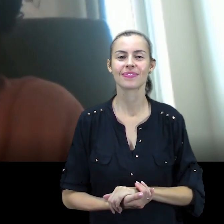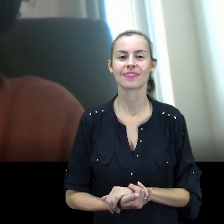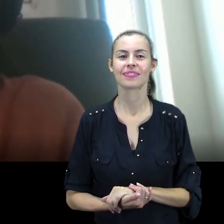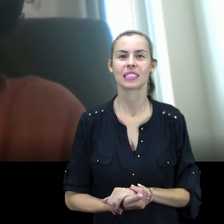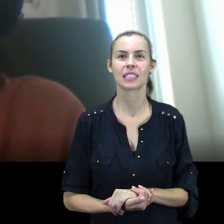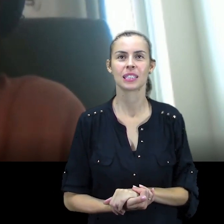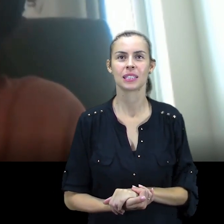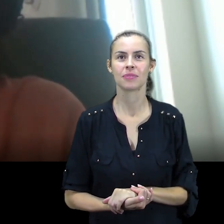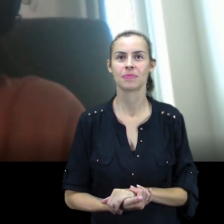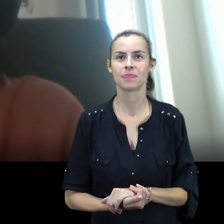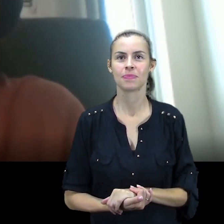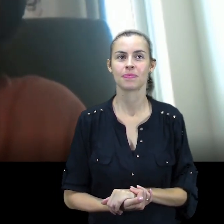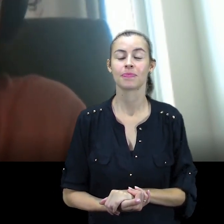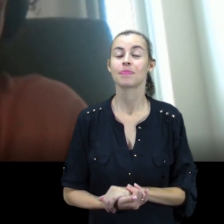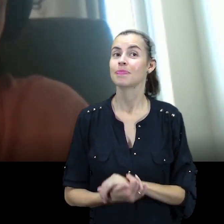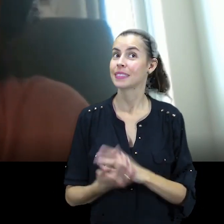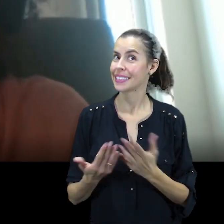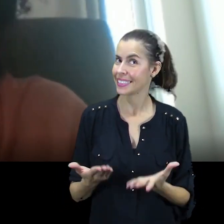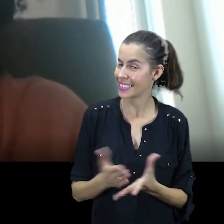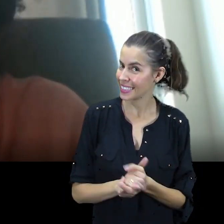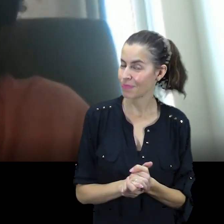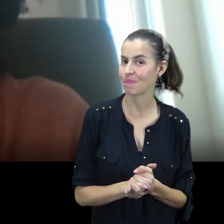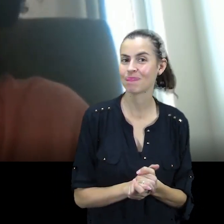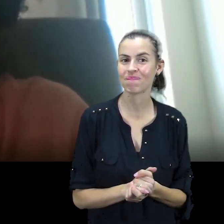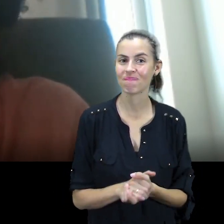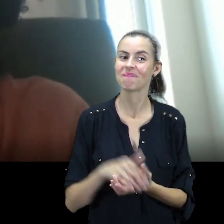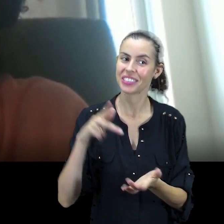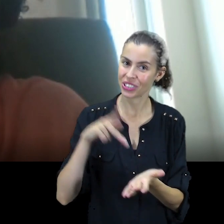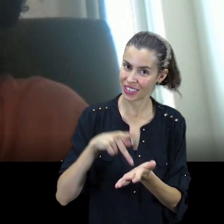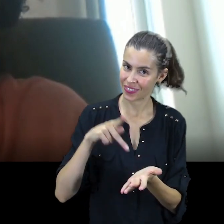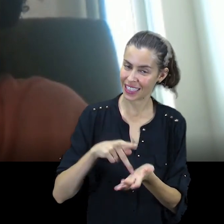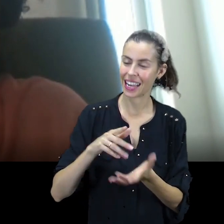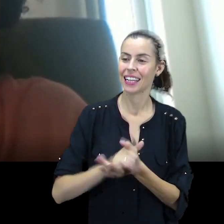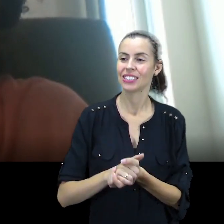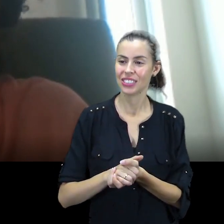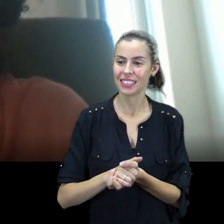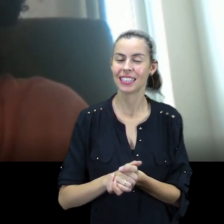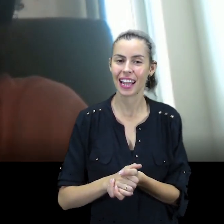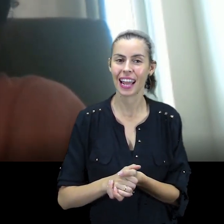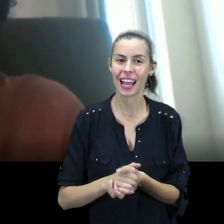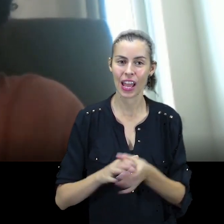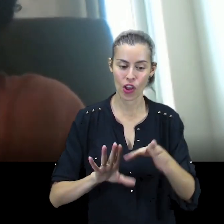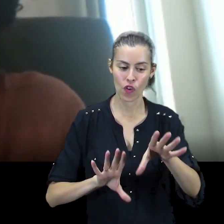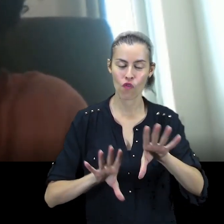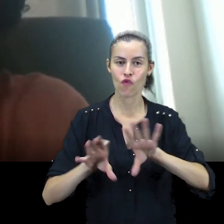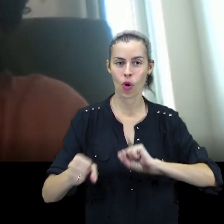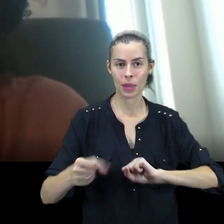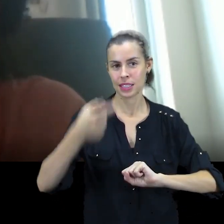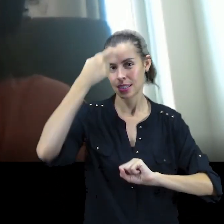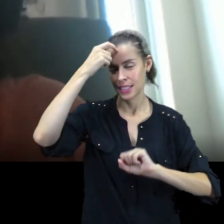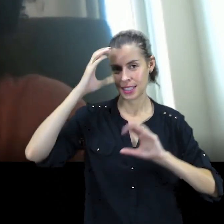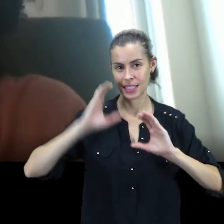uma pró-reitoria, não pode ser a Prograde sozinha. Depende realmente, assim, de uma compreensão